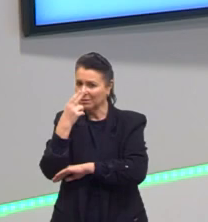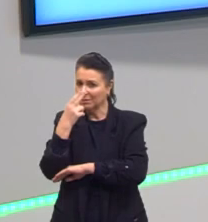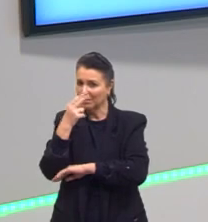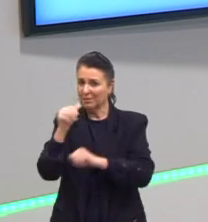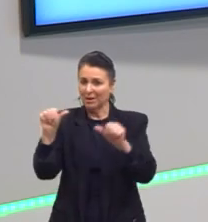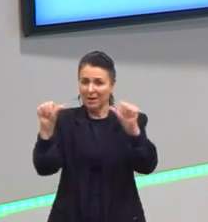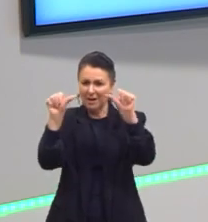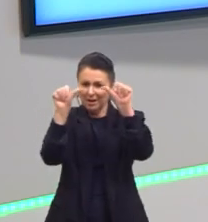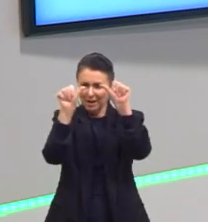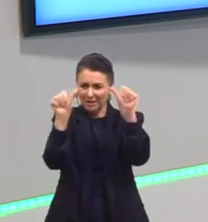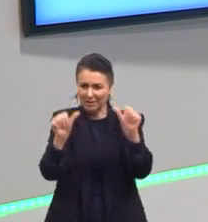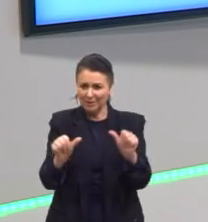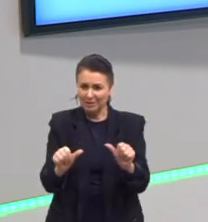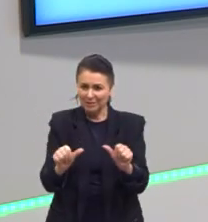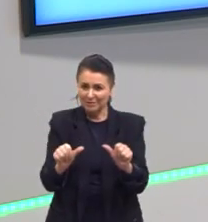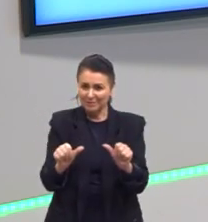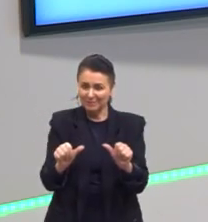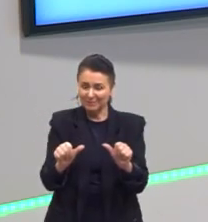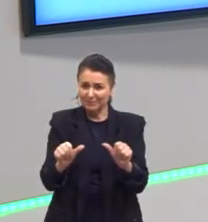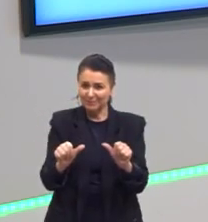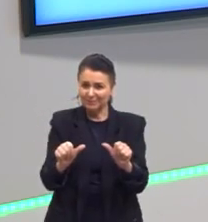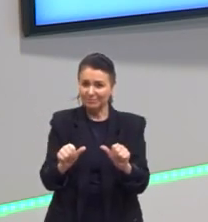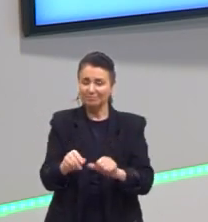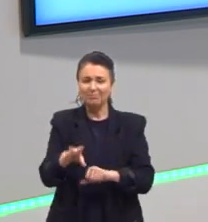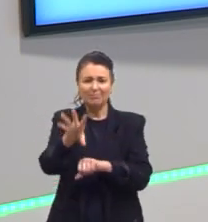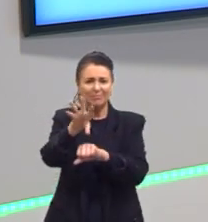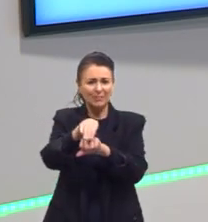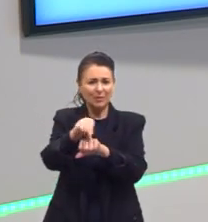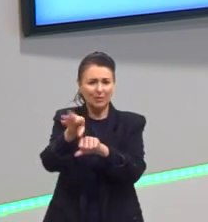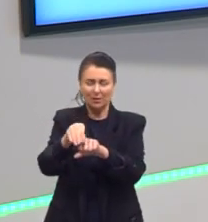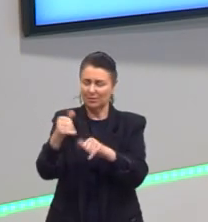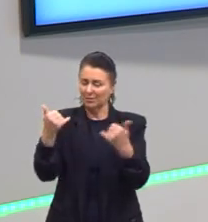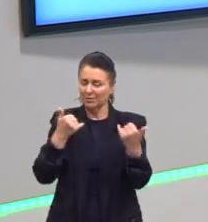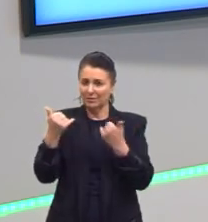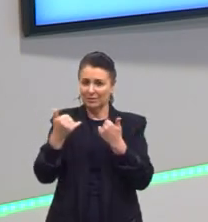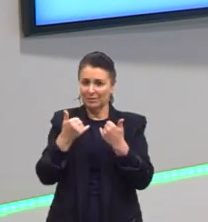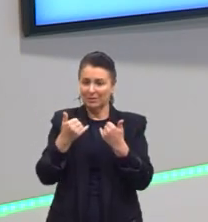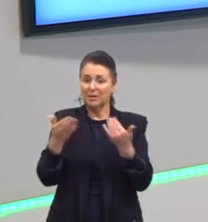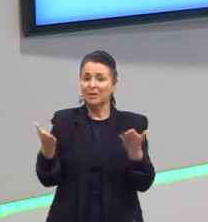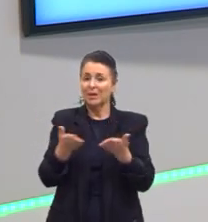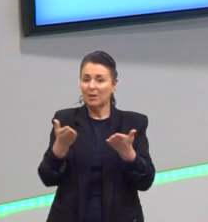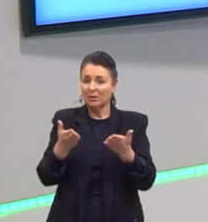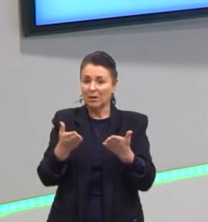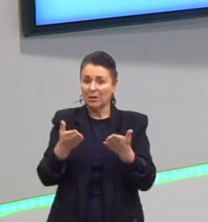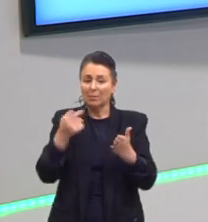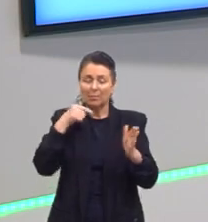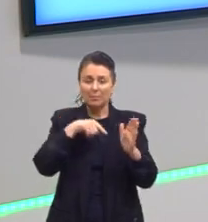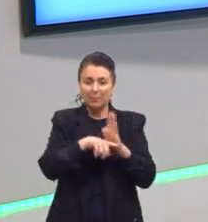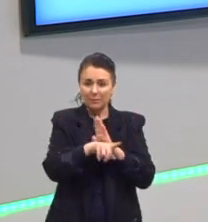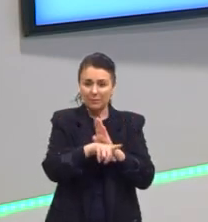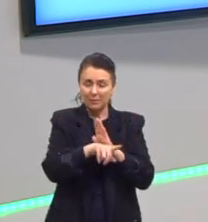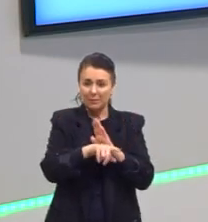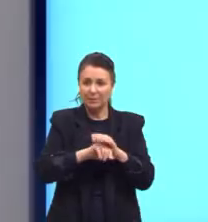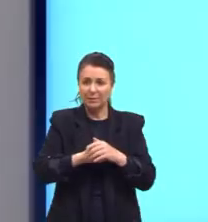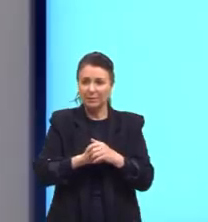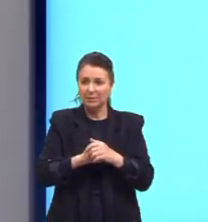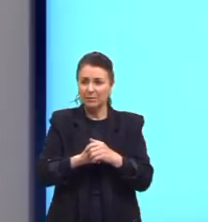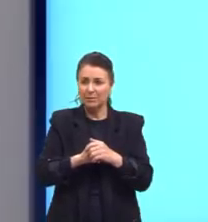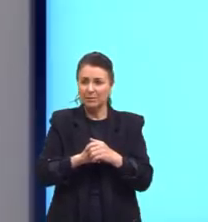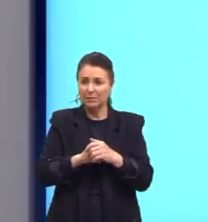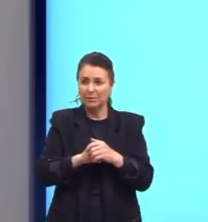show isso aí tá até aqui é conhecimento a informação Vamos ver que anunciado o que é